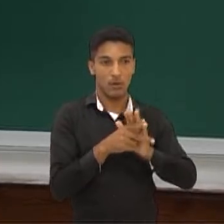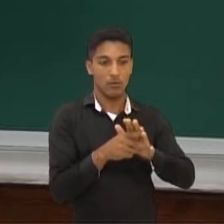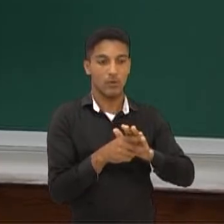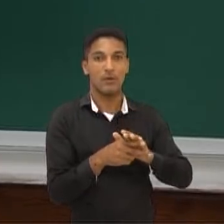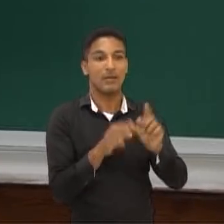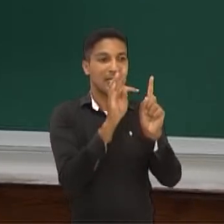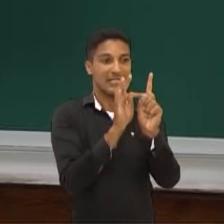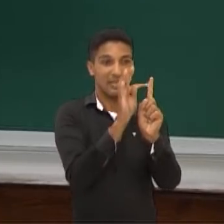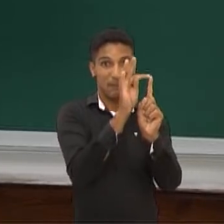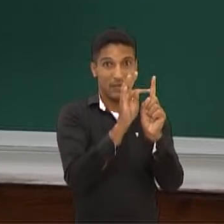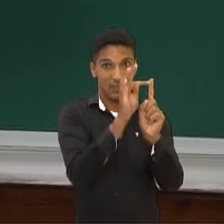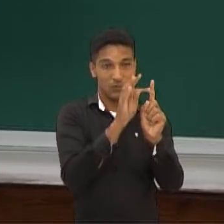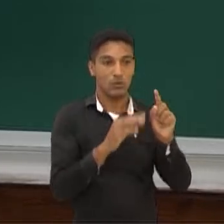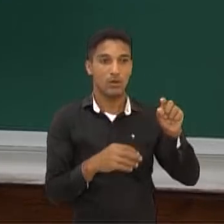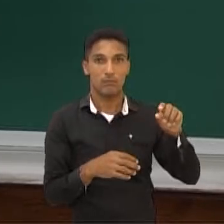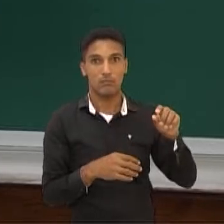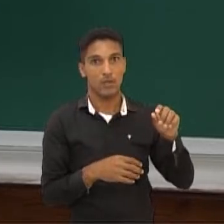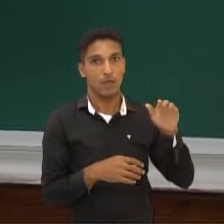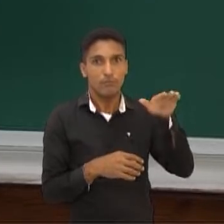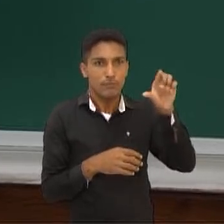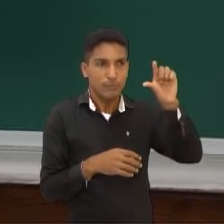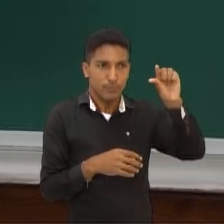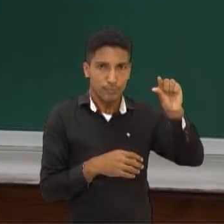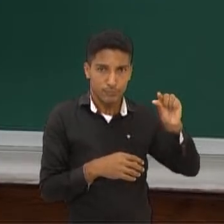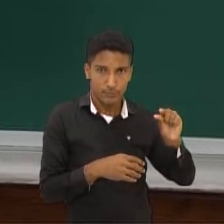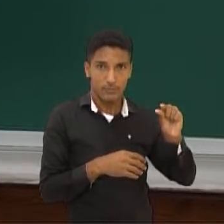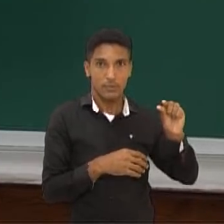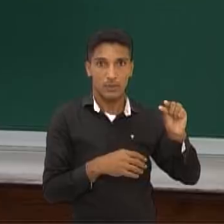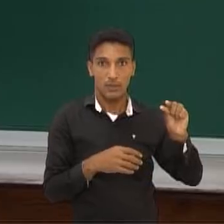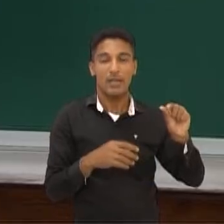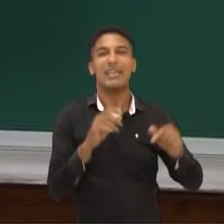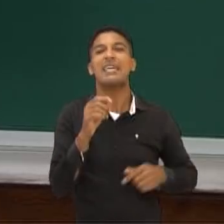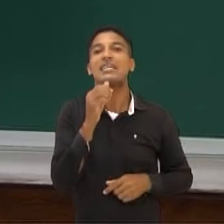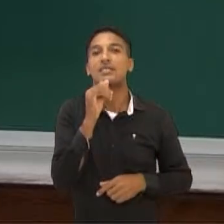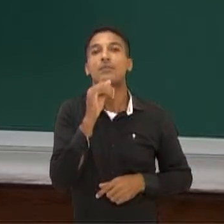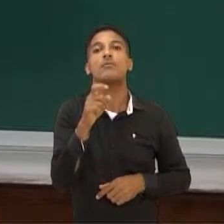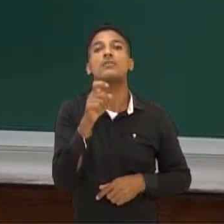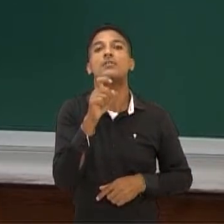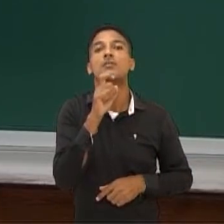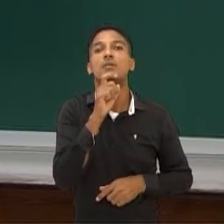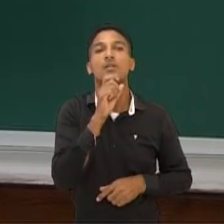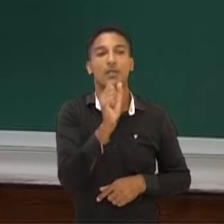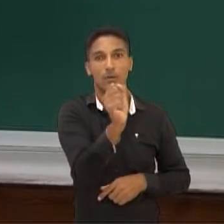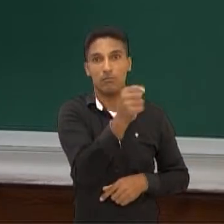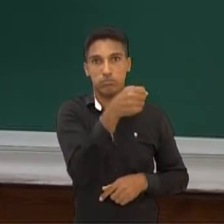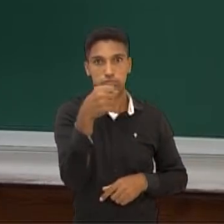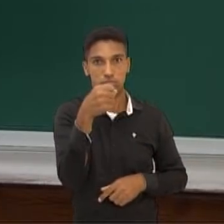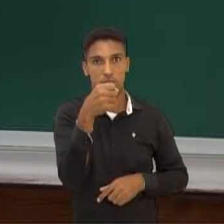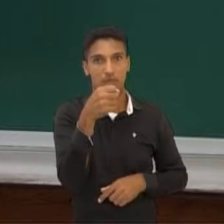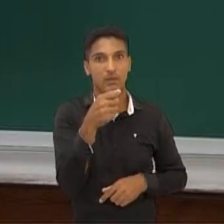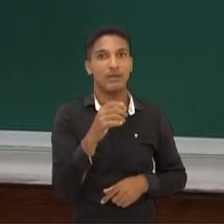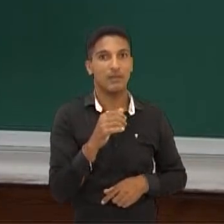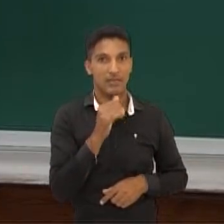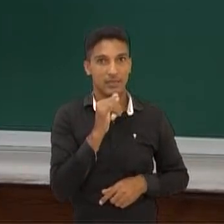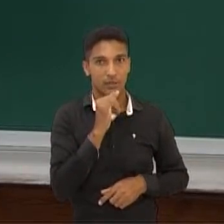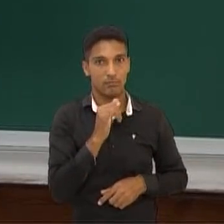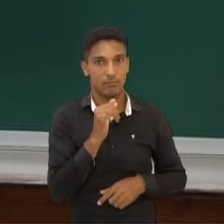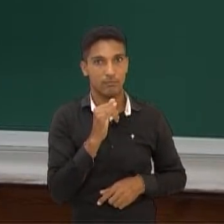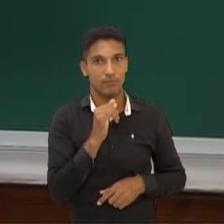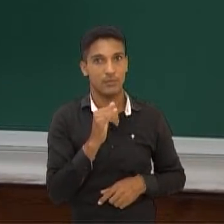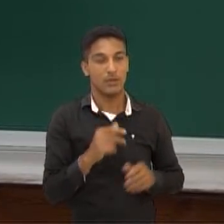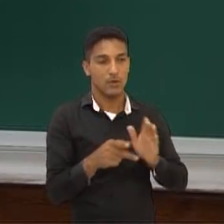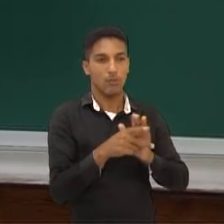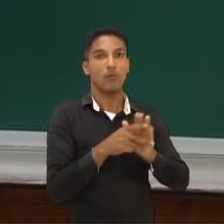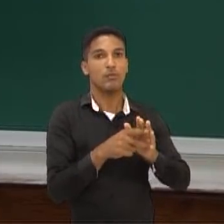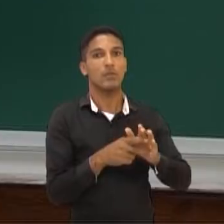pouquinho do refrigerador? O que o refrigerador faz? O que a sua geladeira faz? A geladeira, ela é uma máquina